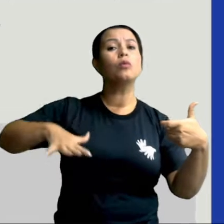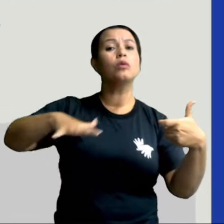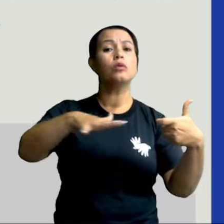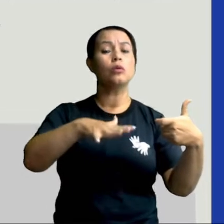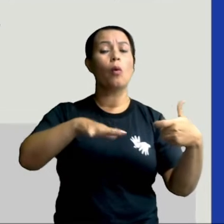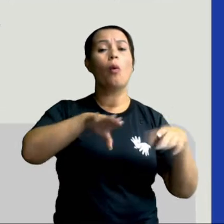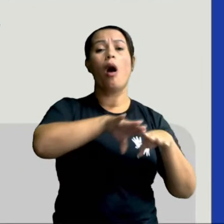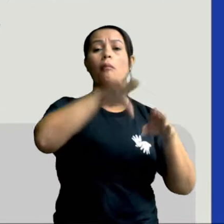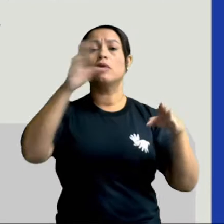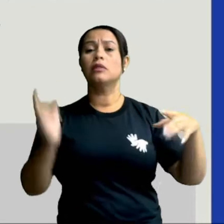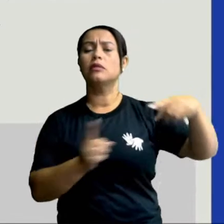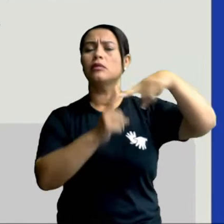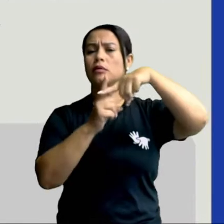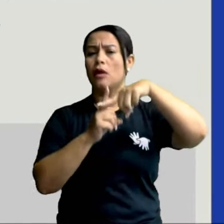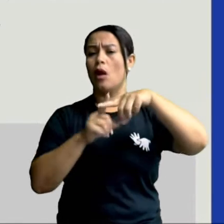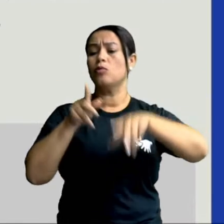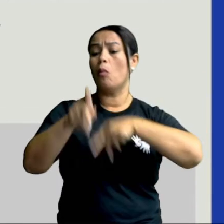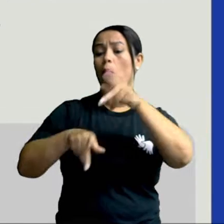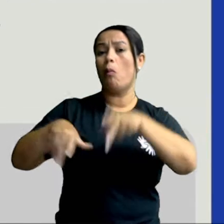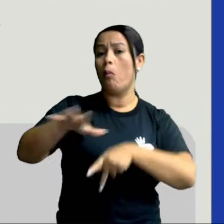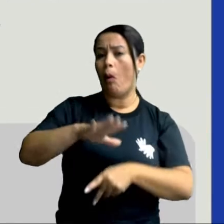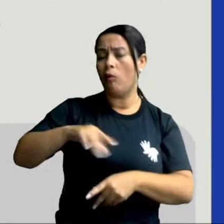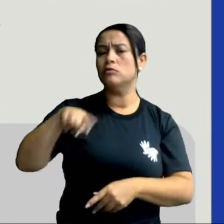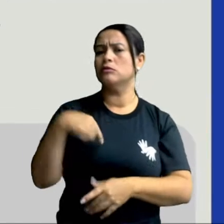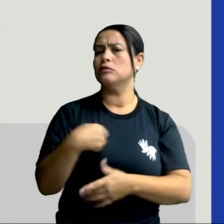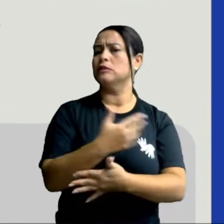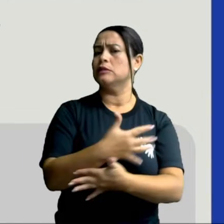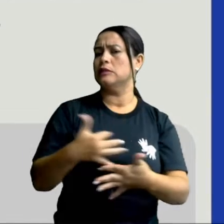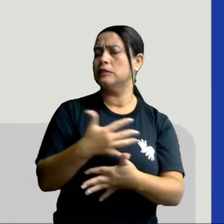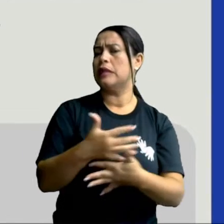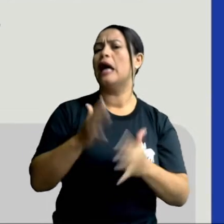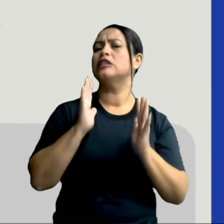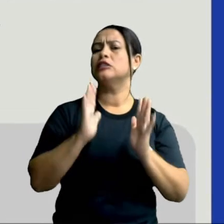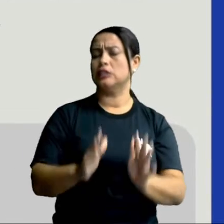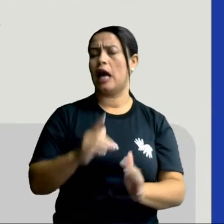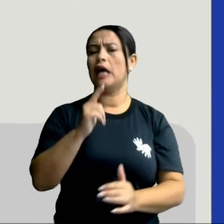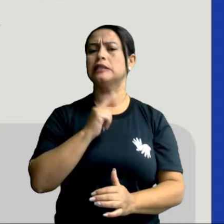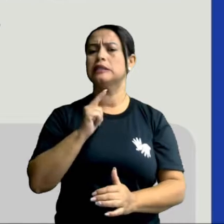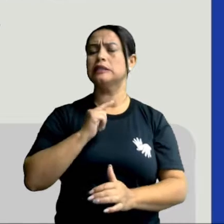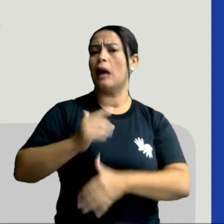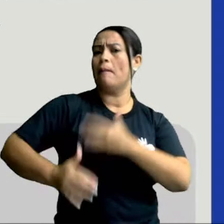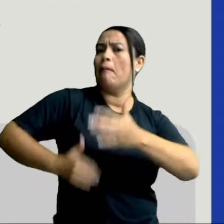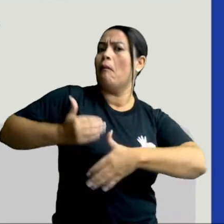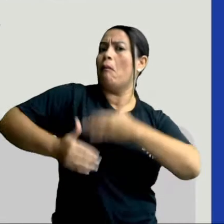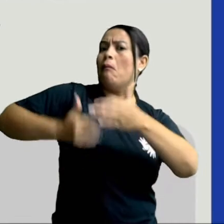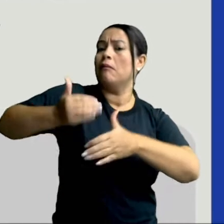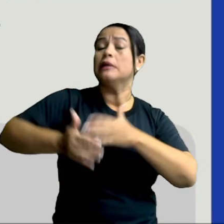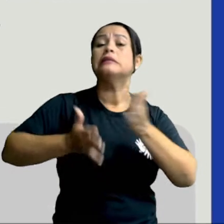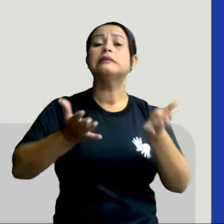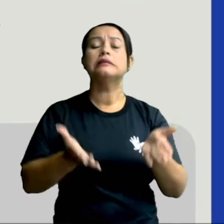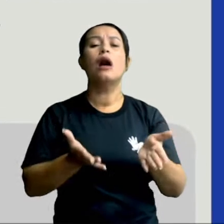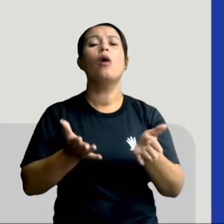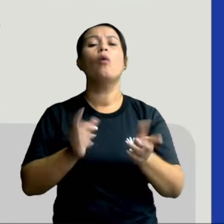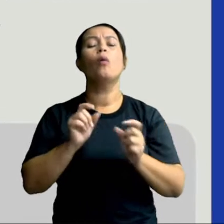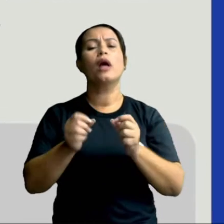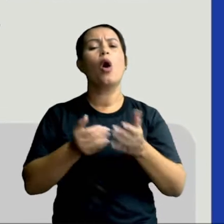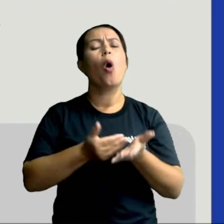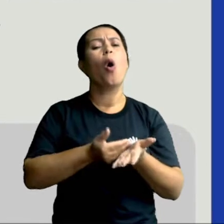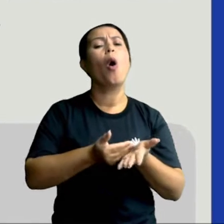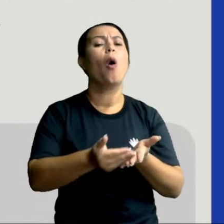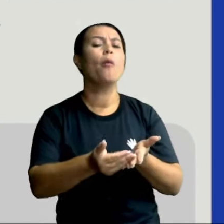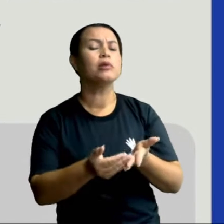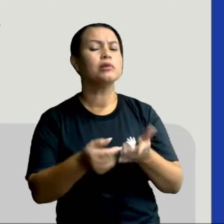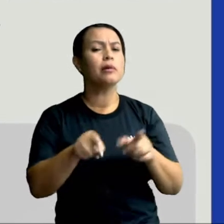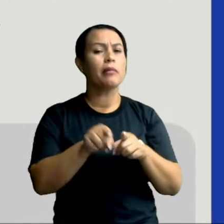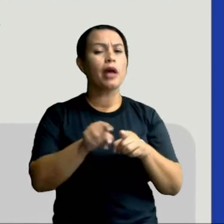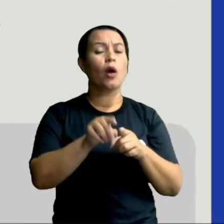ou seja, né, o nosso povo, a nossa cidade, ela já era bastante desenvolvida, né? E inicialmente conhecida como